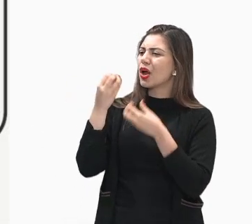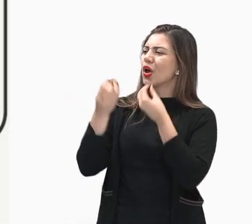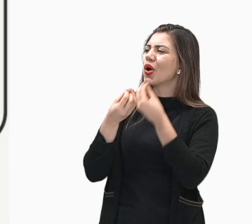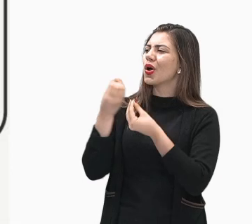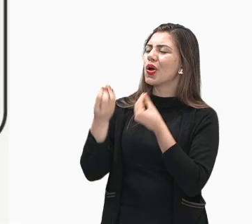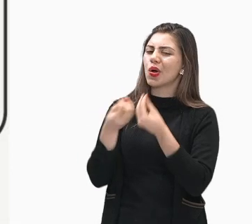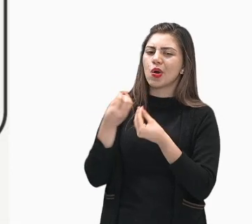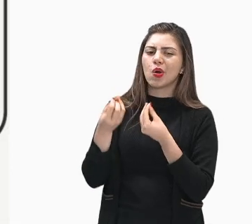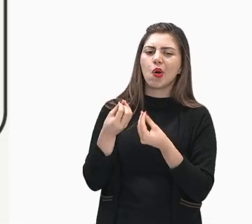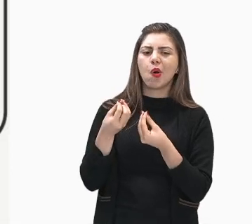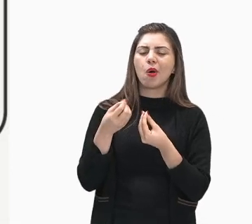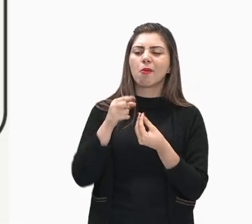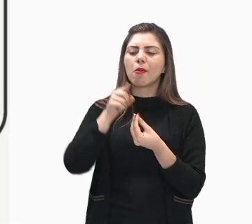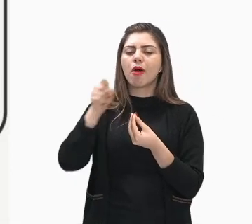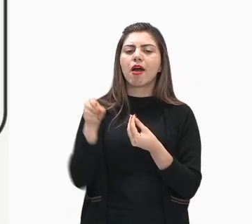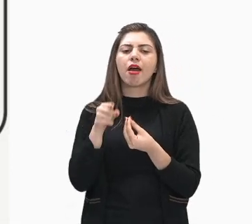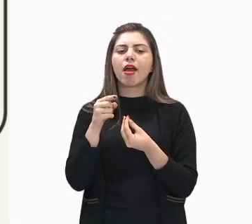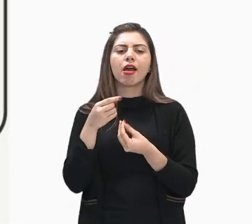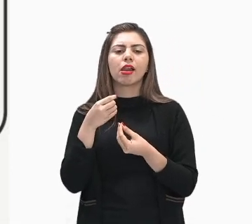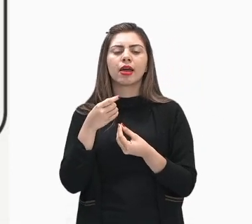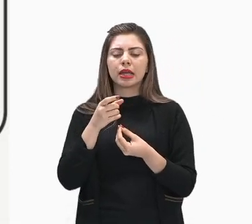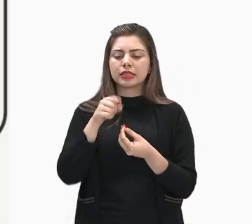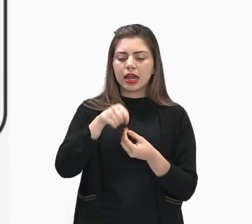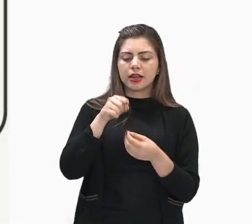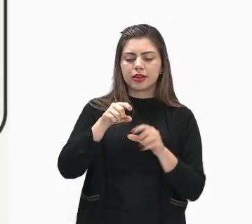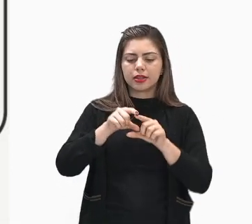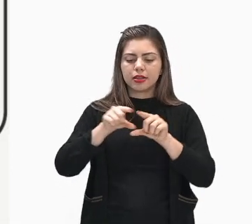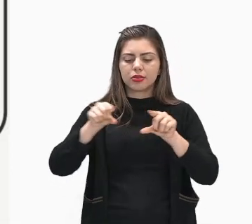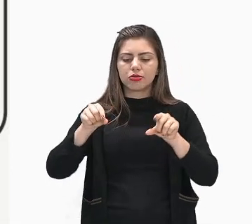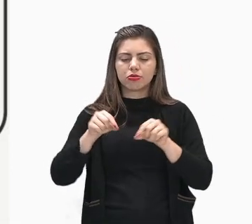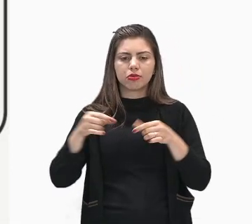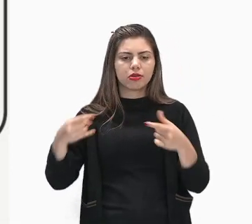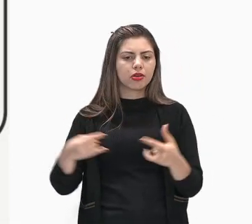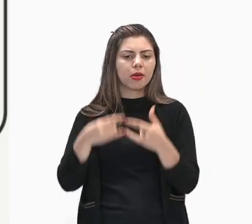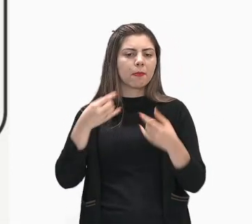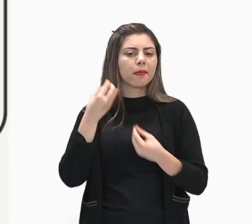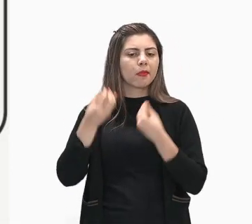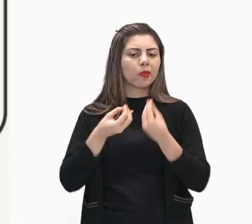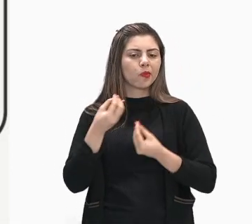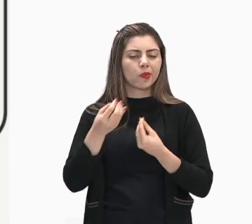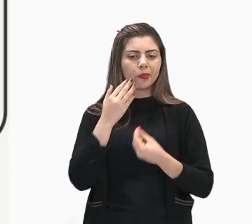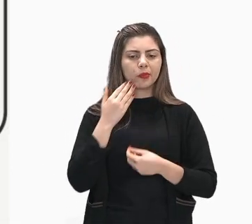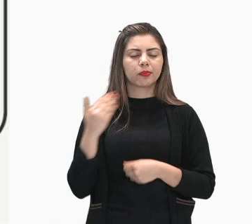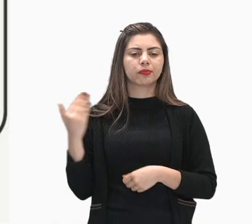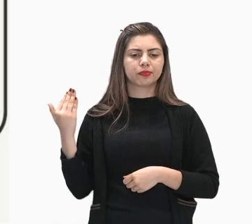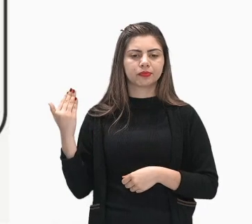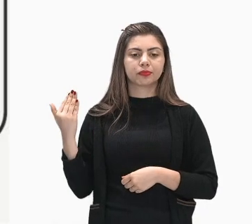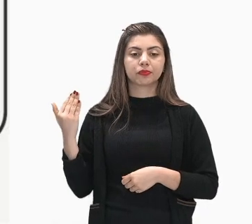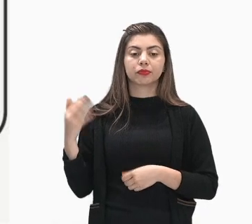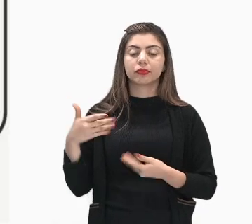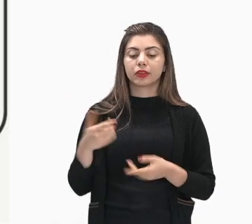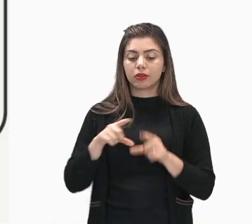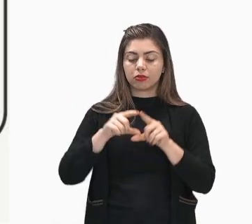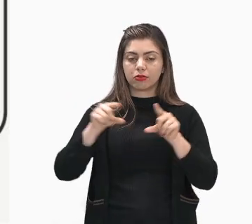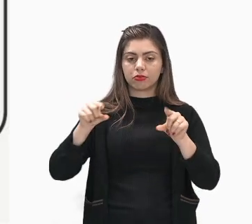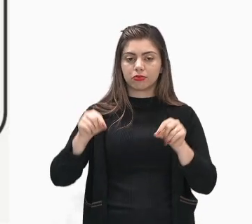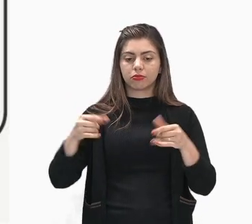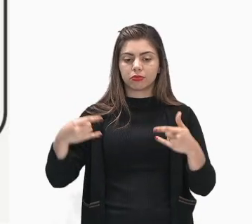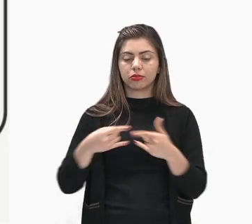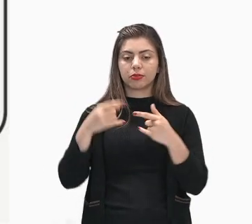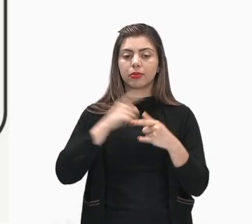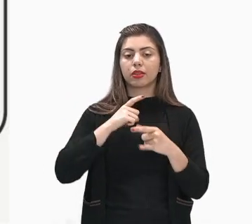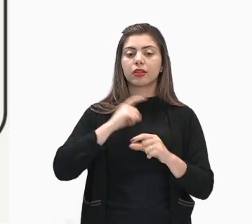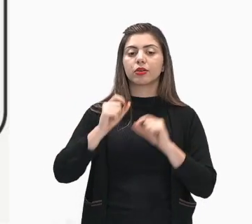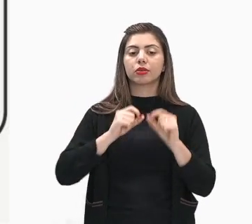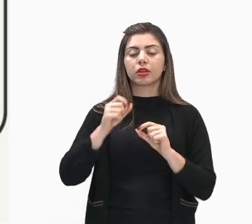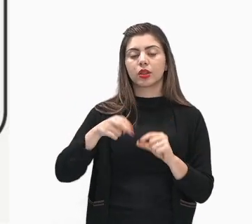essas características magnéticas do ímã. Então, um ímã é formado por dois polos. Nós temos o polo